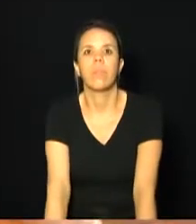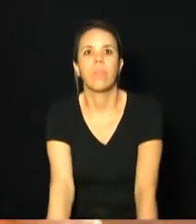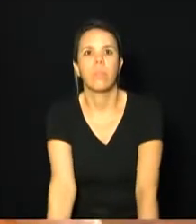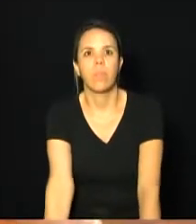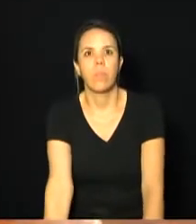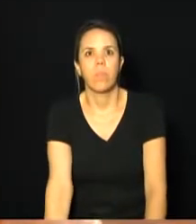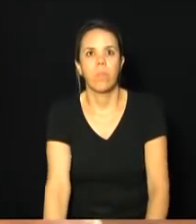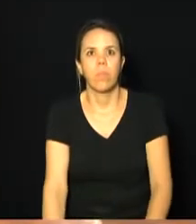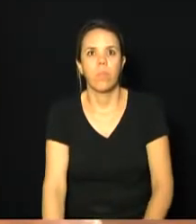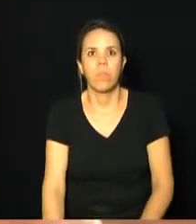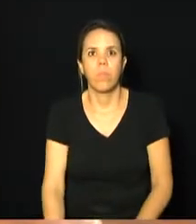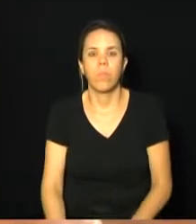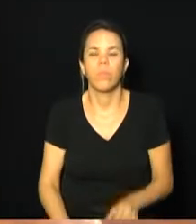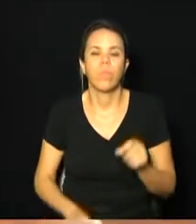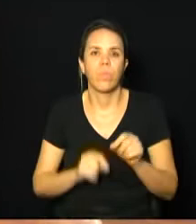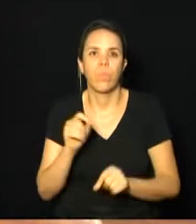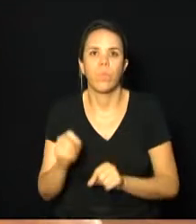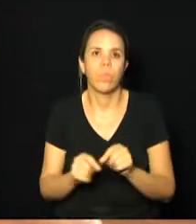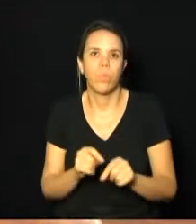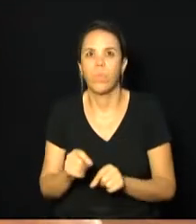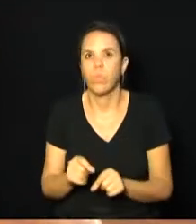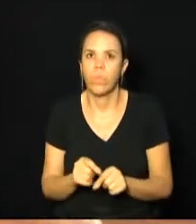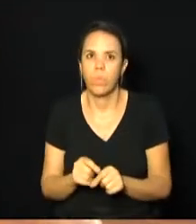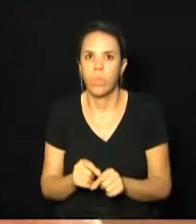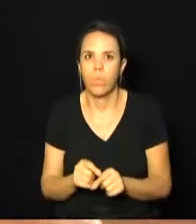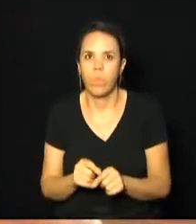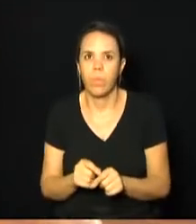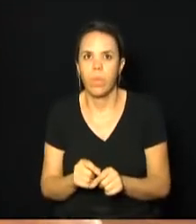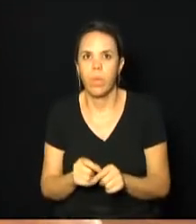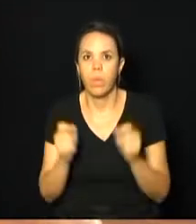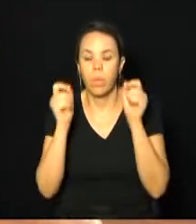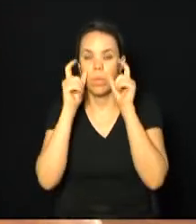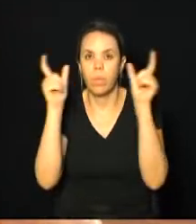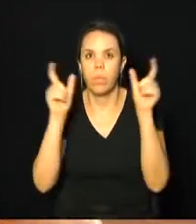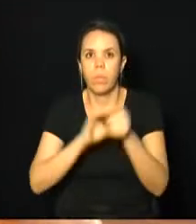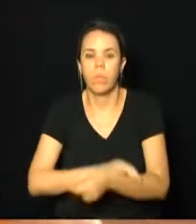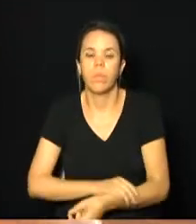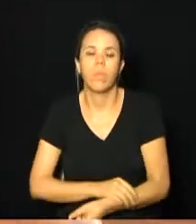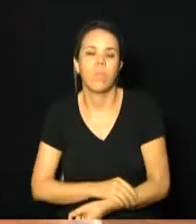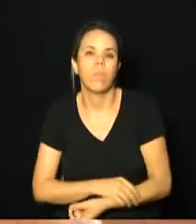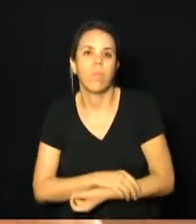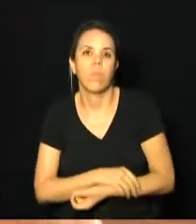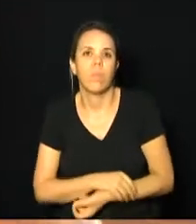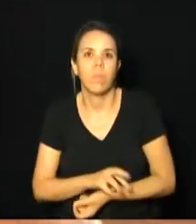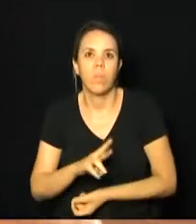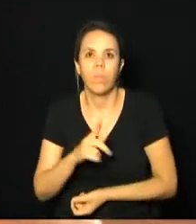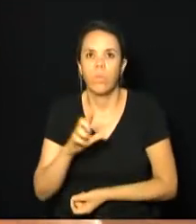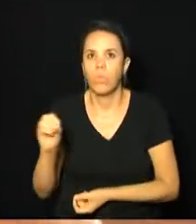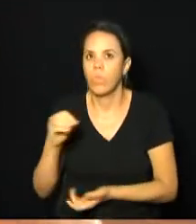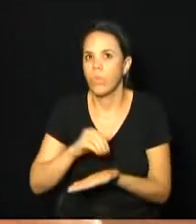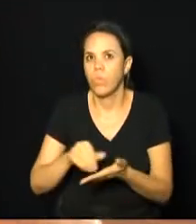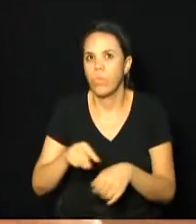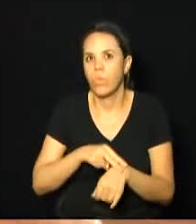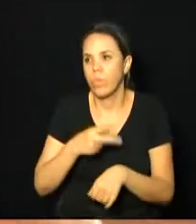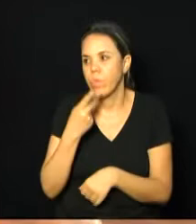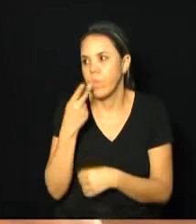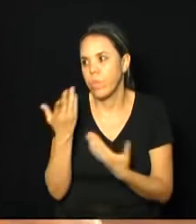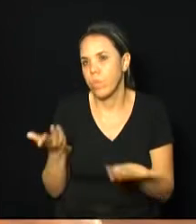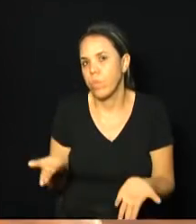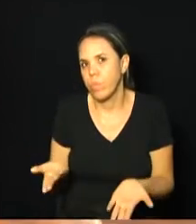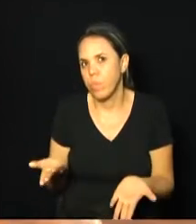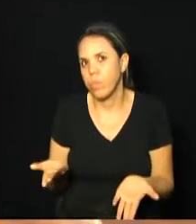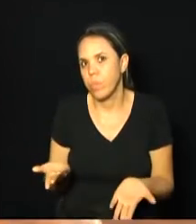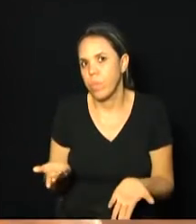Isso. O que eu fiquei assim assustada quando o Rogério, né, o secretário do Verde, falou que